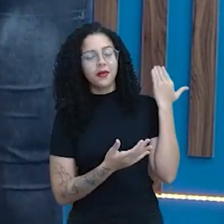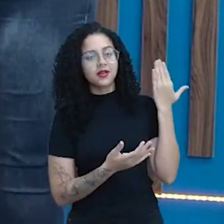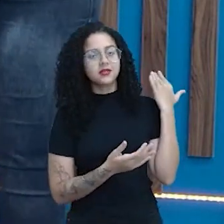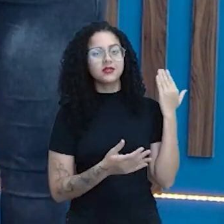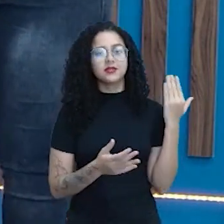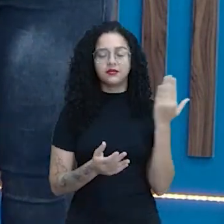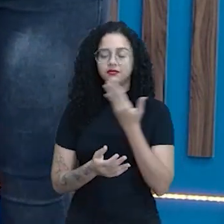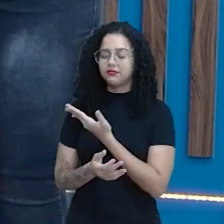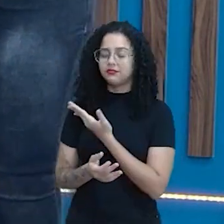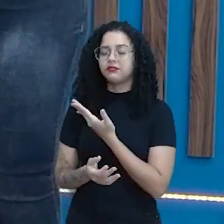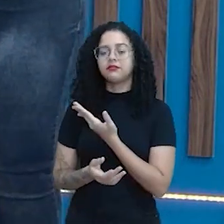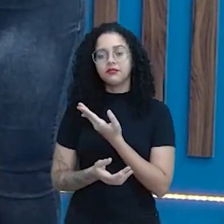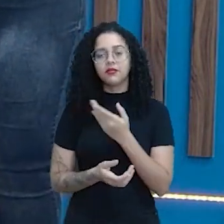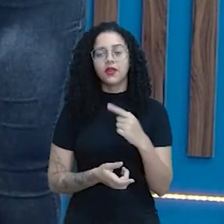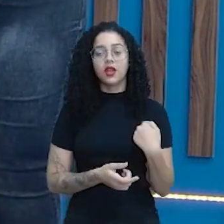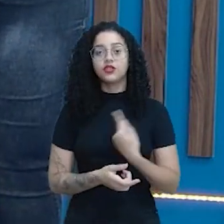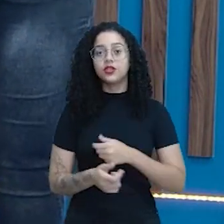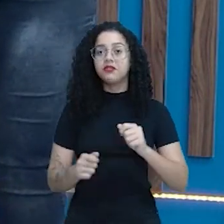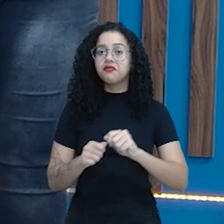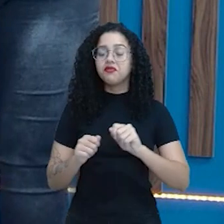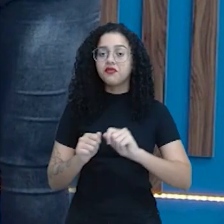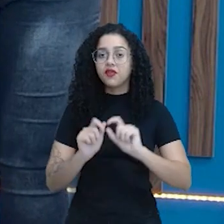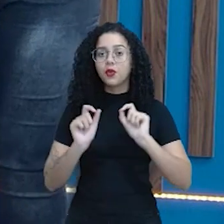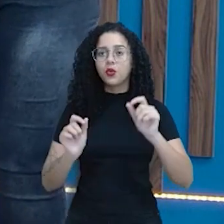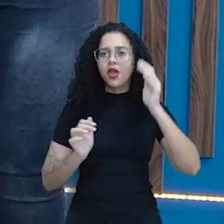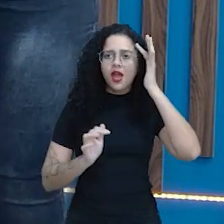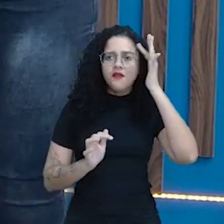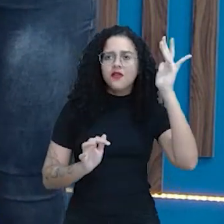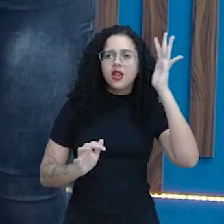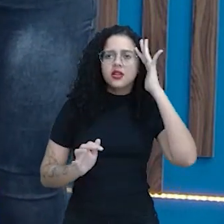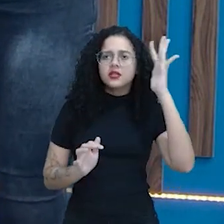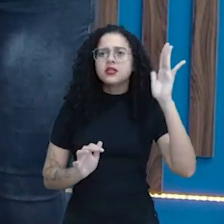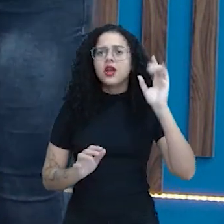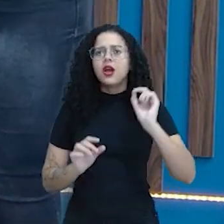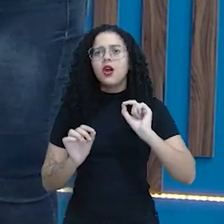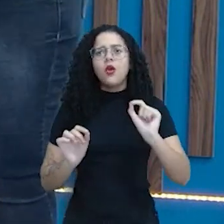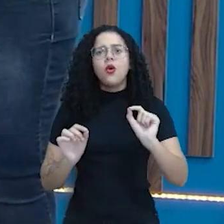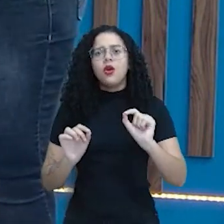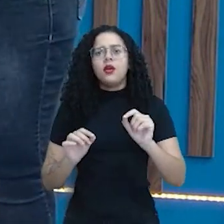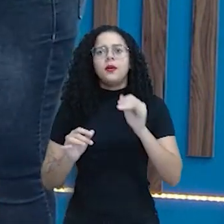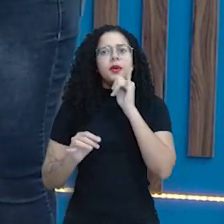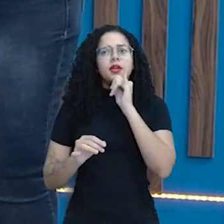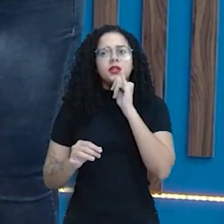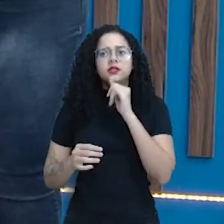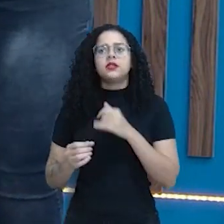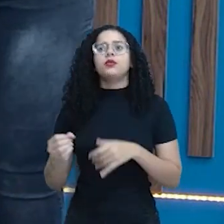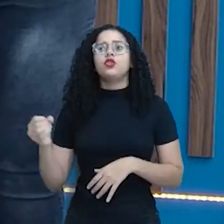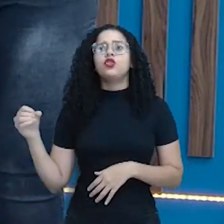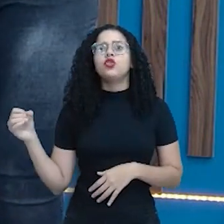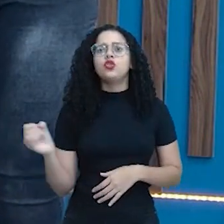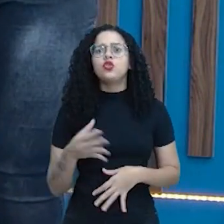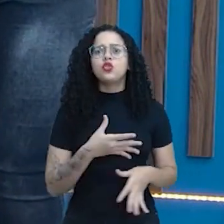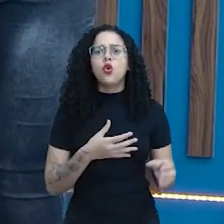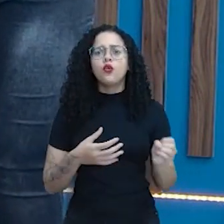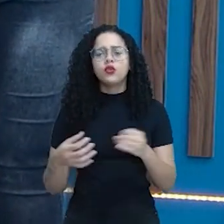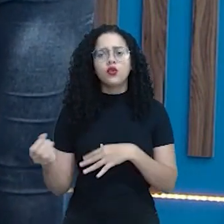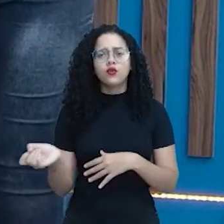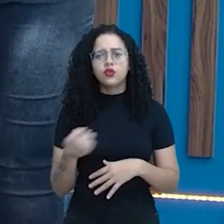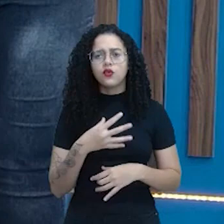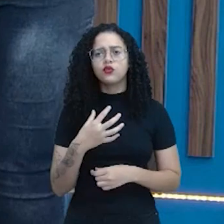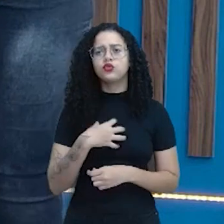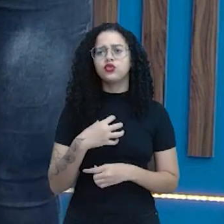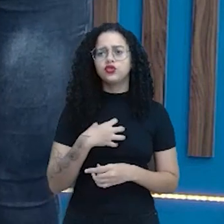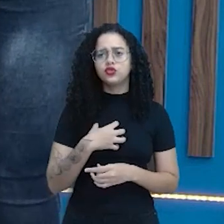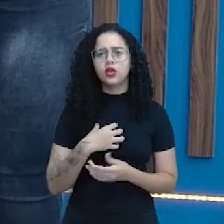como a professora Carla citou, a gente fez um pouco aquela reflexão, né, de que novos métodos,